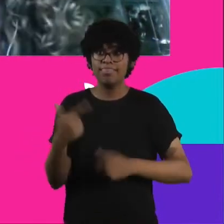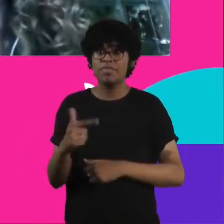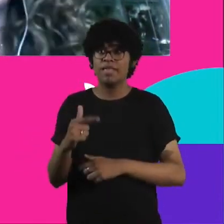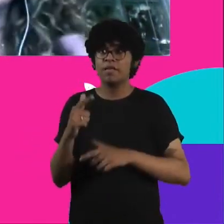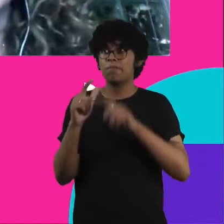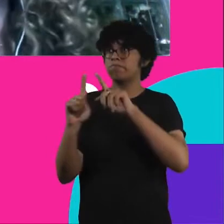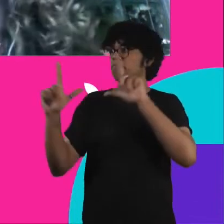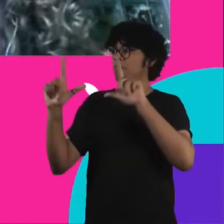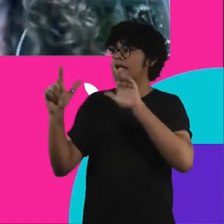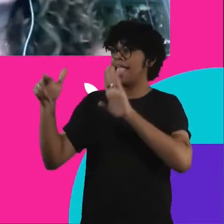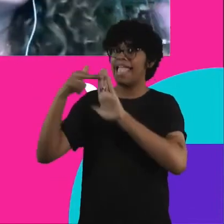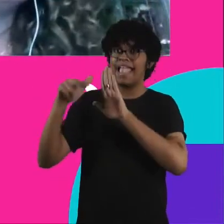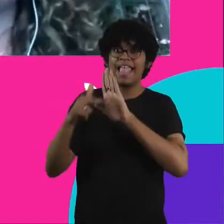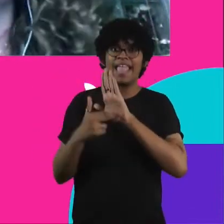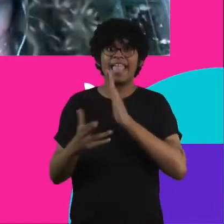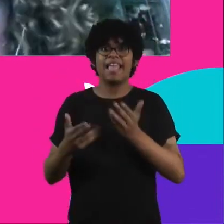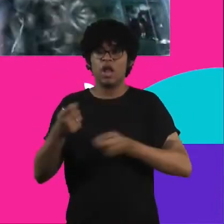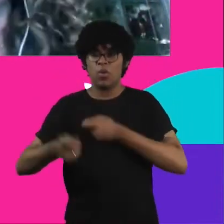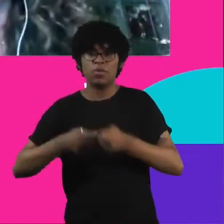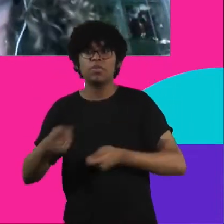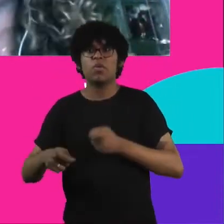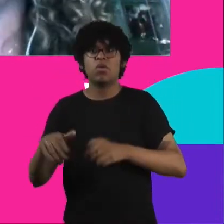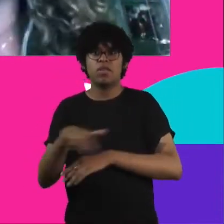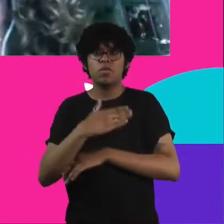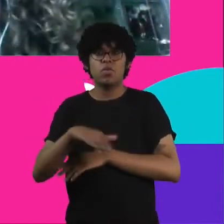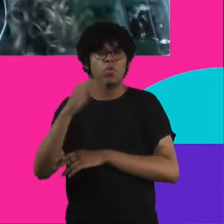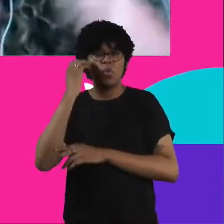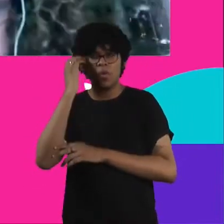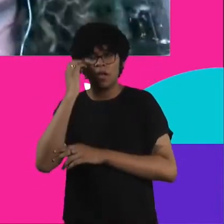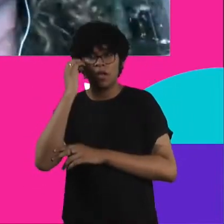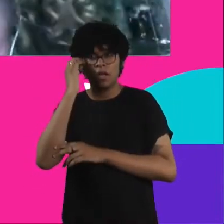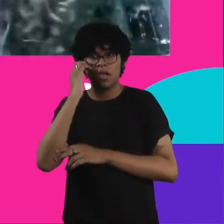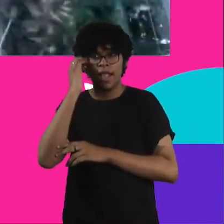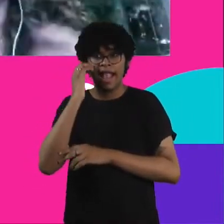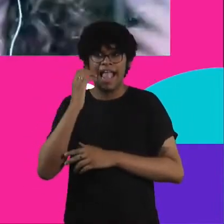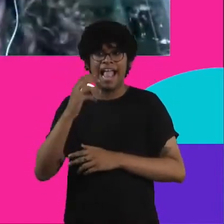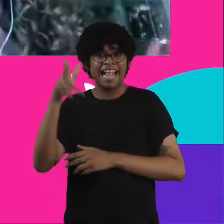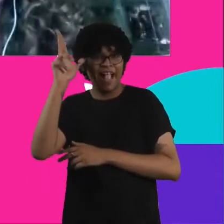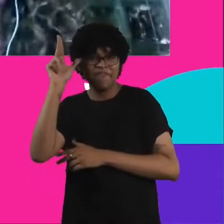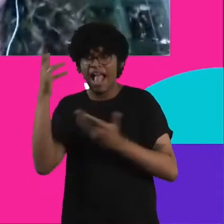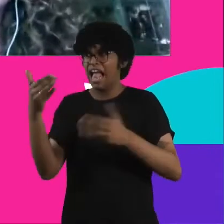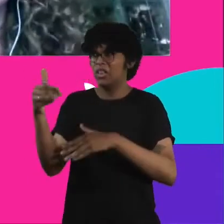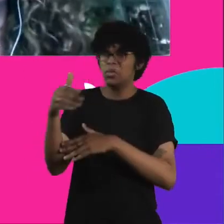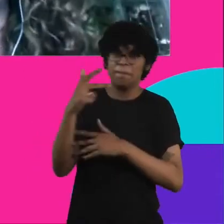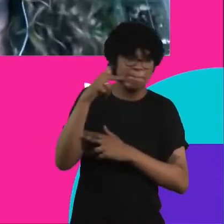tinha regras para regular a circulação, não sabia qual era a preferência entre as carroças, os cavalos, os pedestres, né? E os carros que estavam chegando,